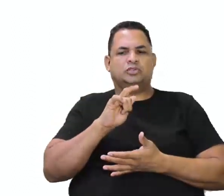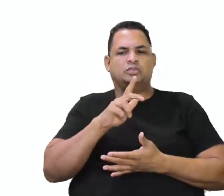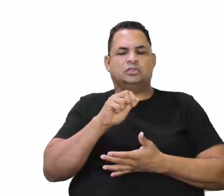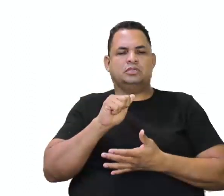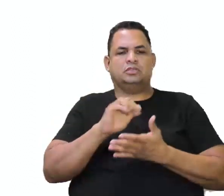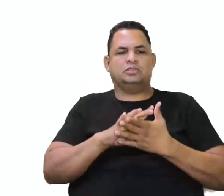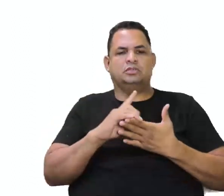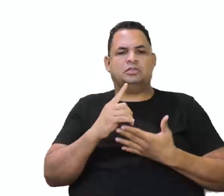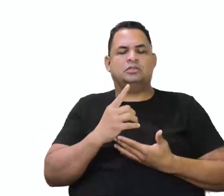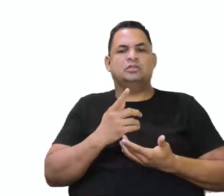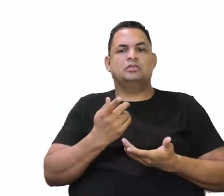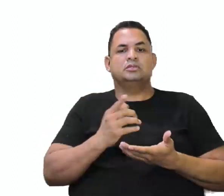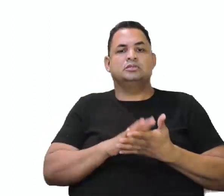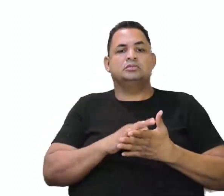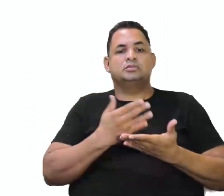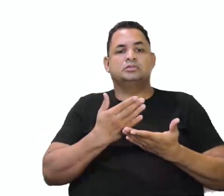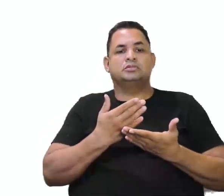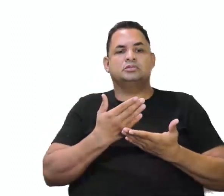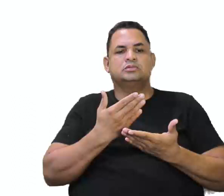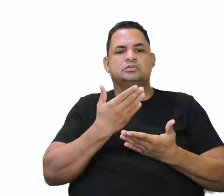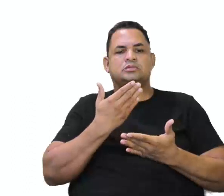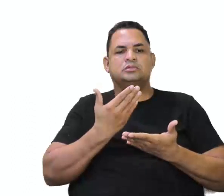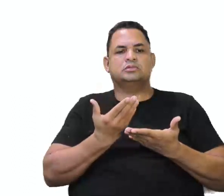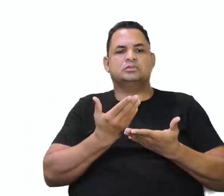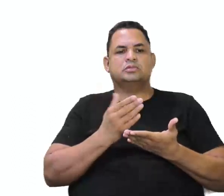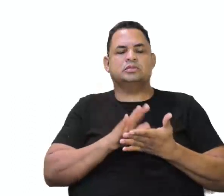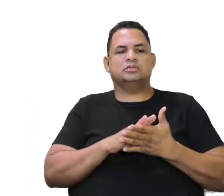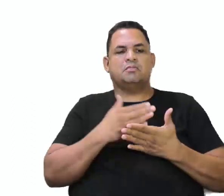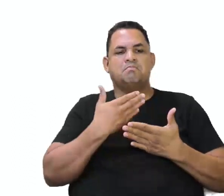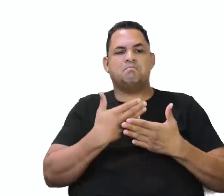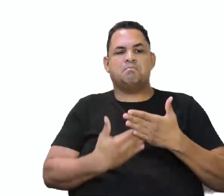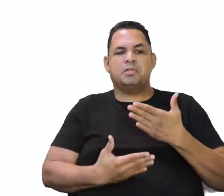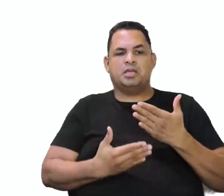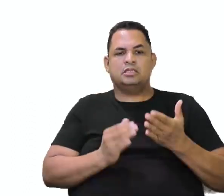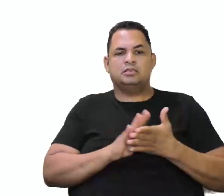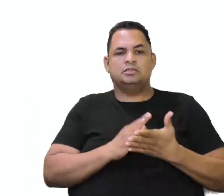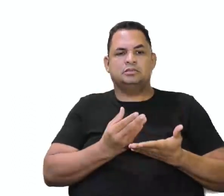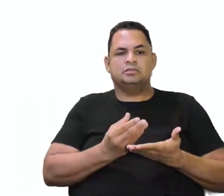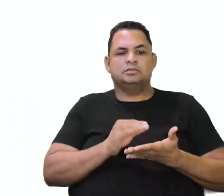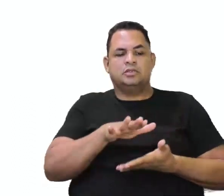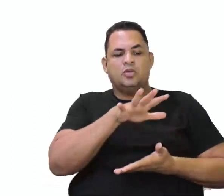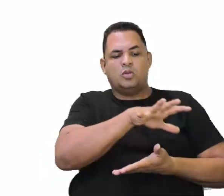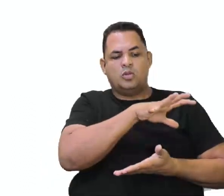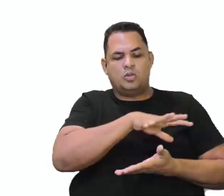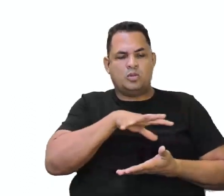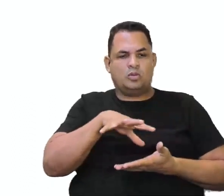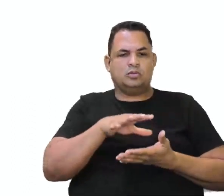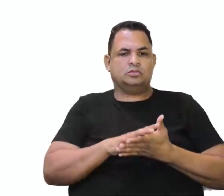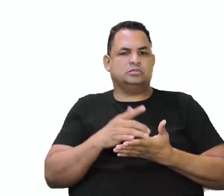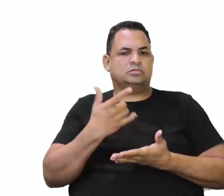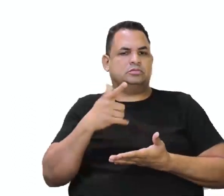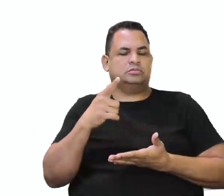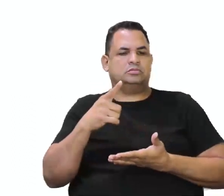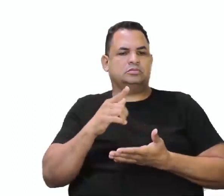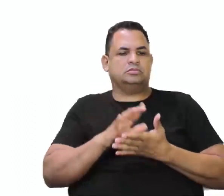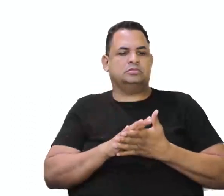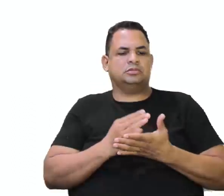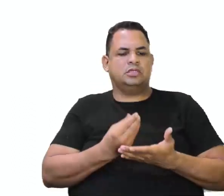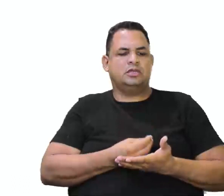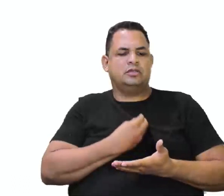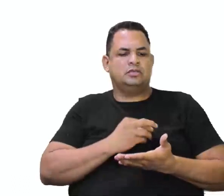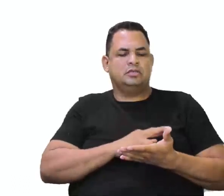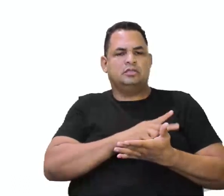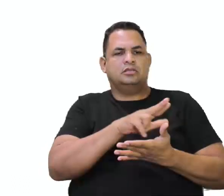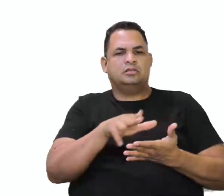Mas a gente não está falando aqui, a gente está perdendo hábitats. Se está perdendo hábitats, você não vai ter o aumento da